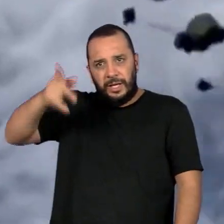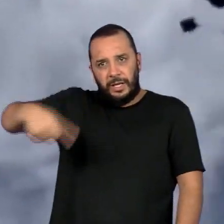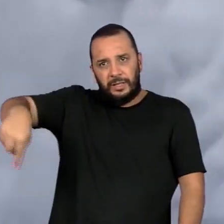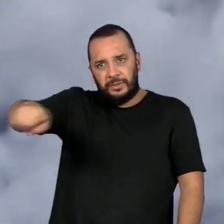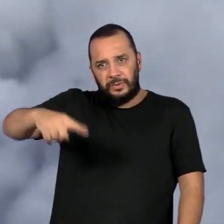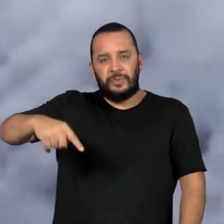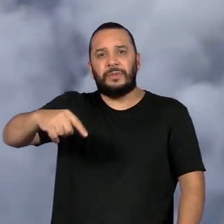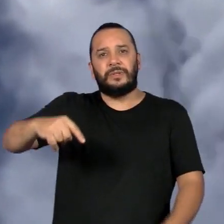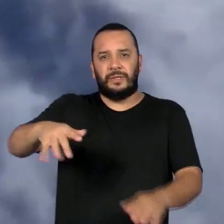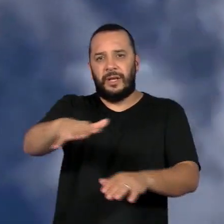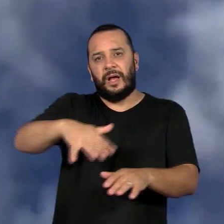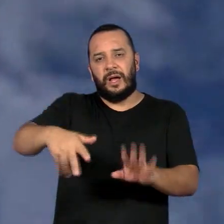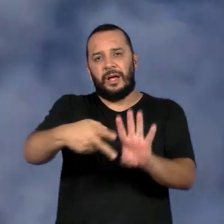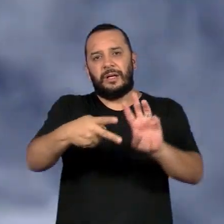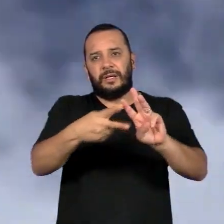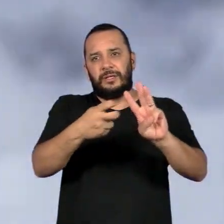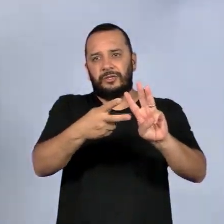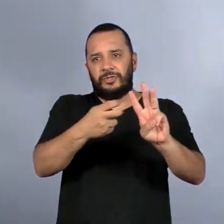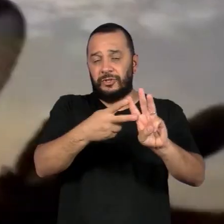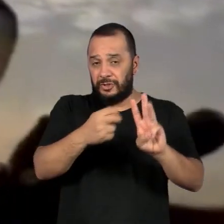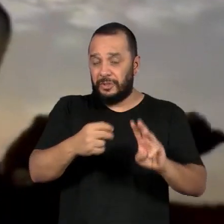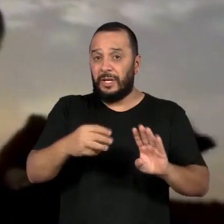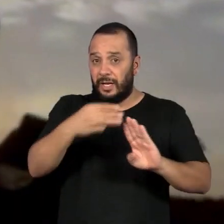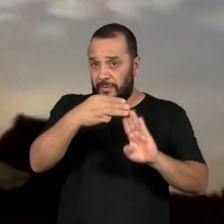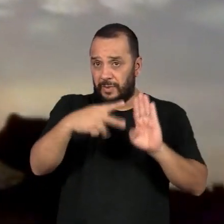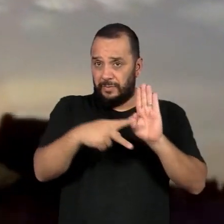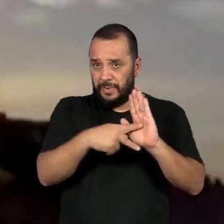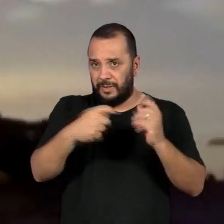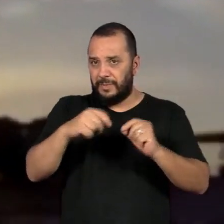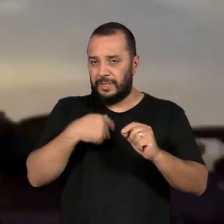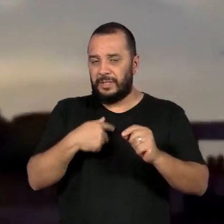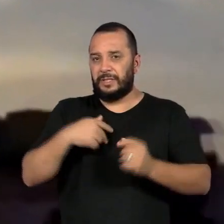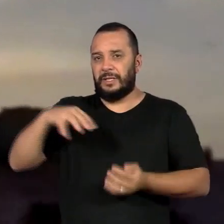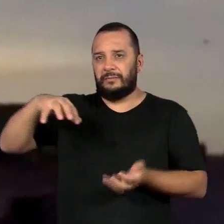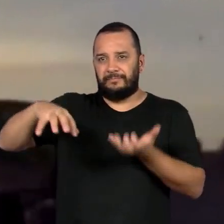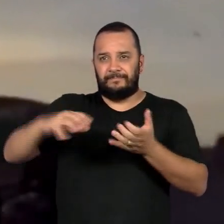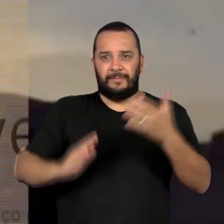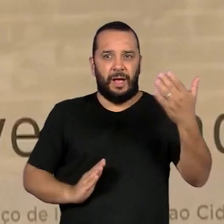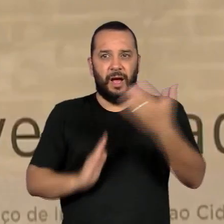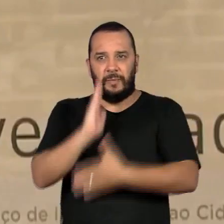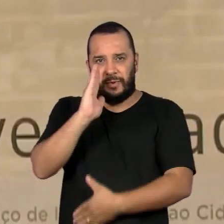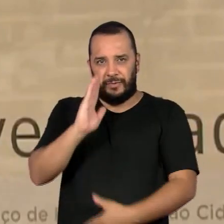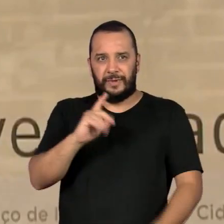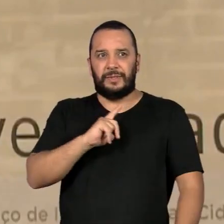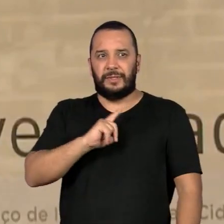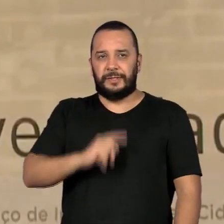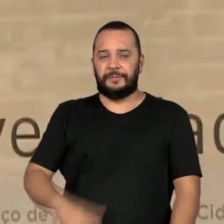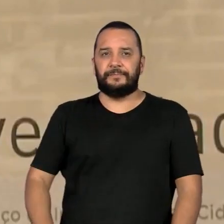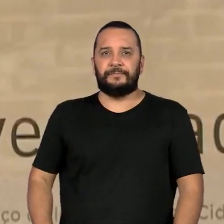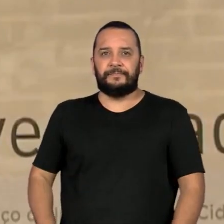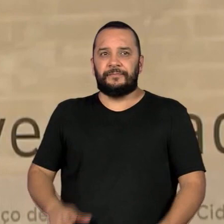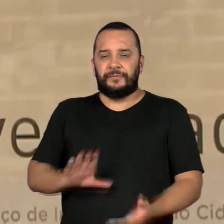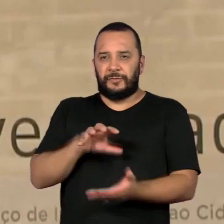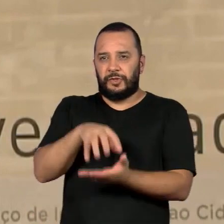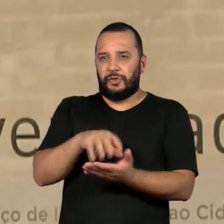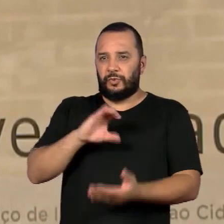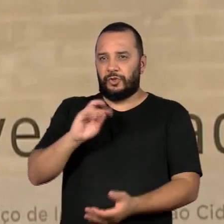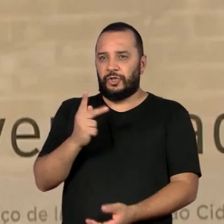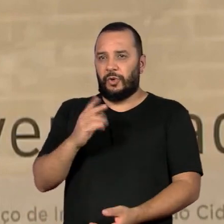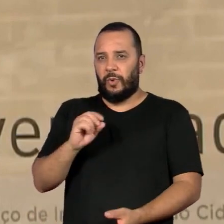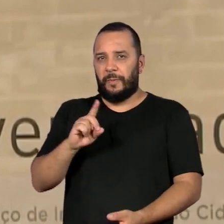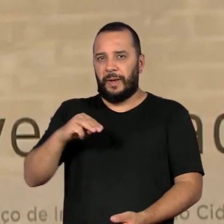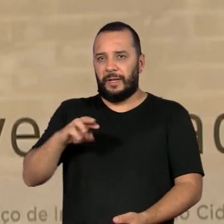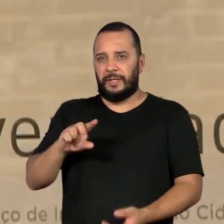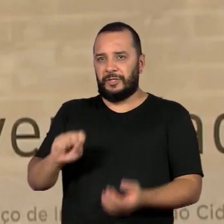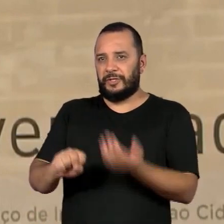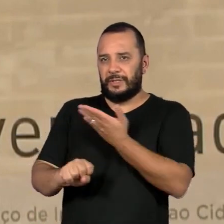terras indígenas. O texto depende de aprovação do Congresso Nacional. O Instituto Chico Mendes de